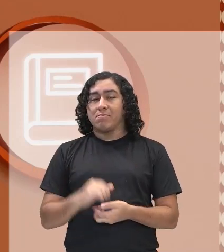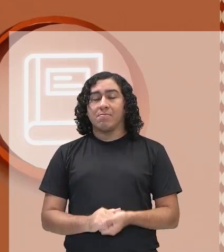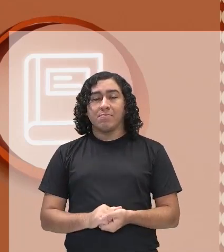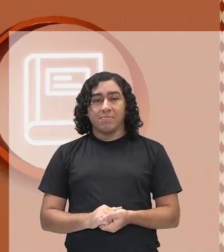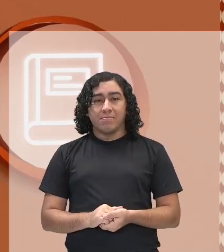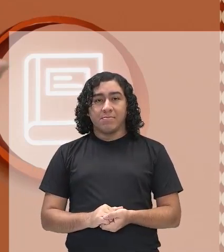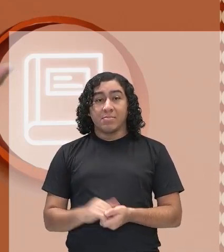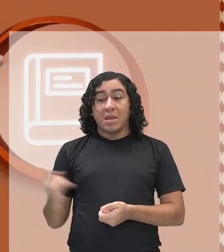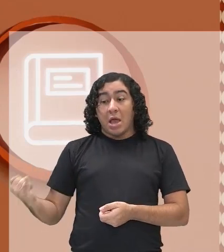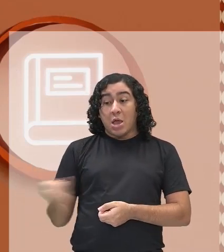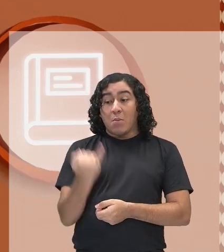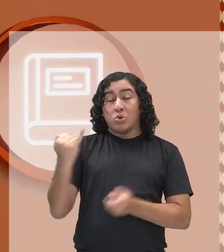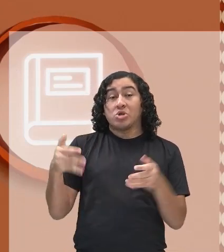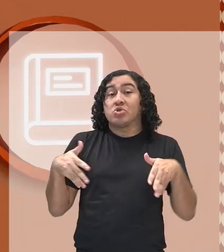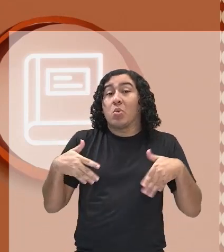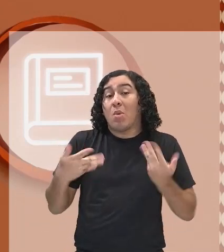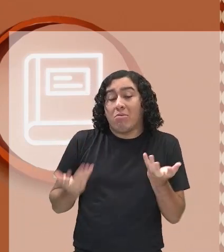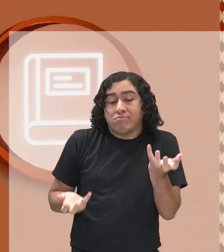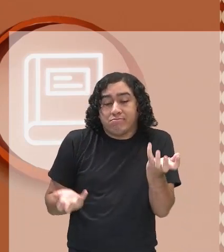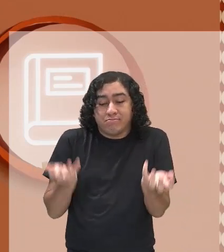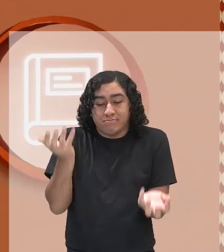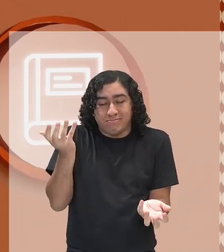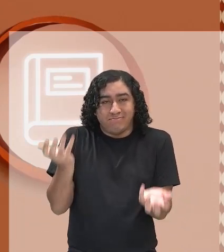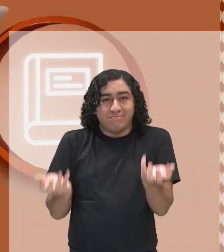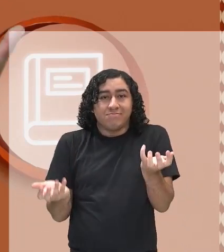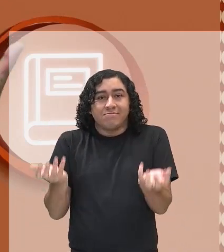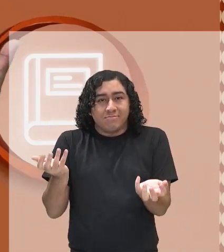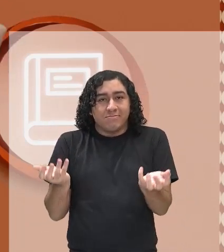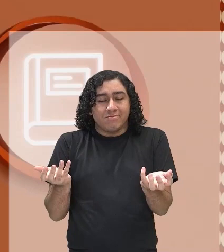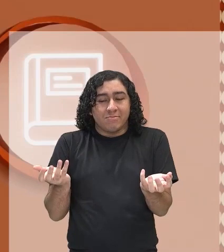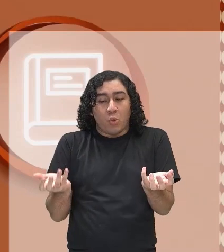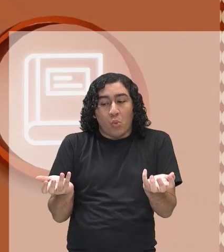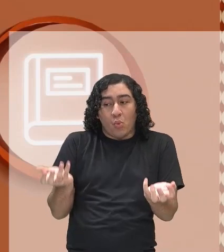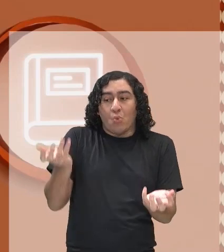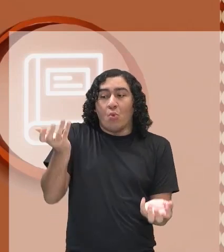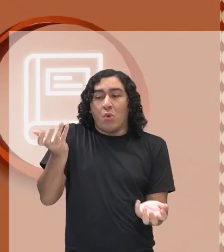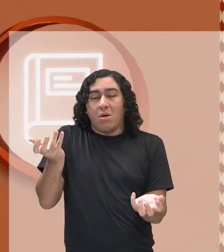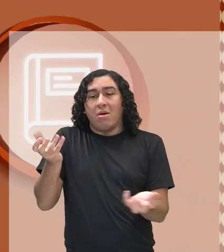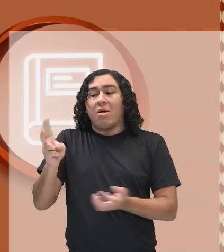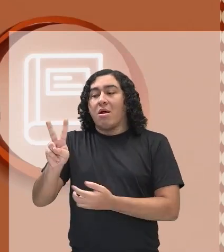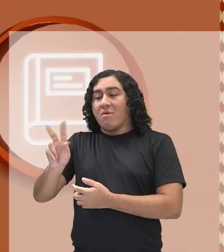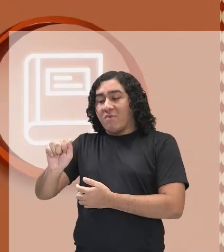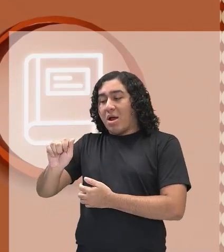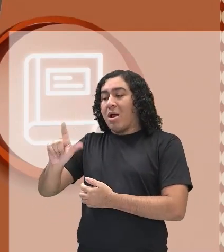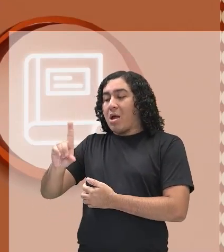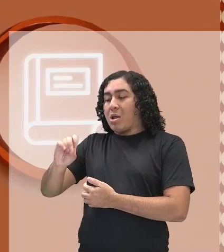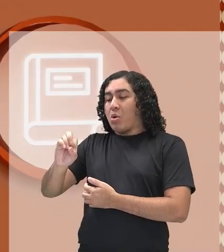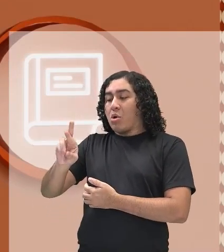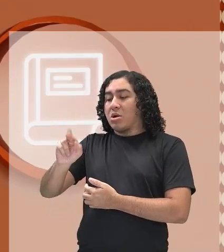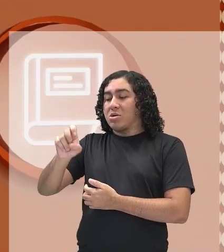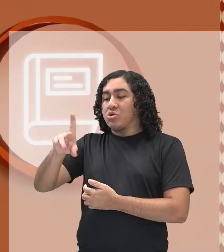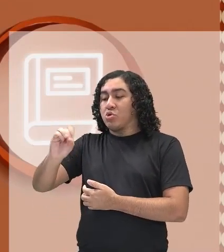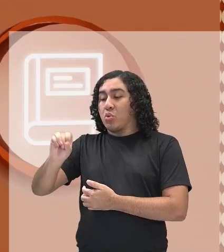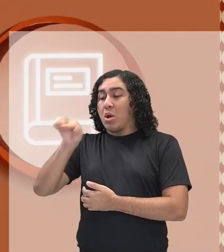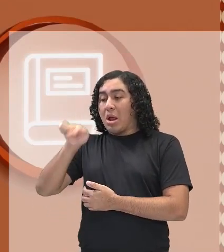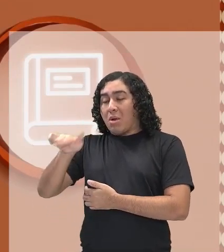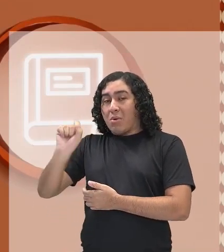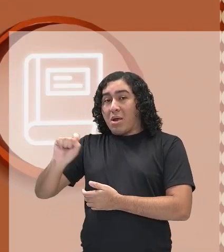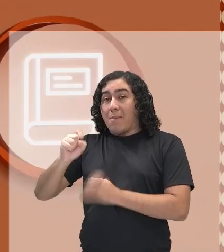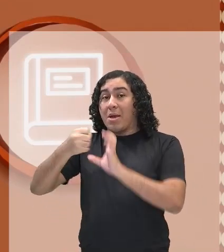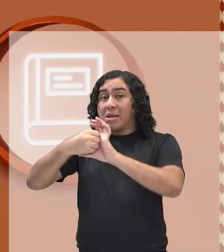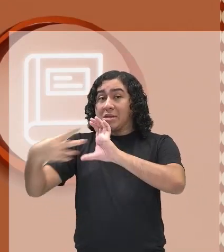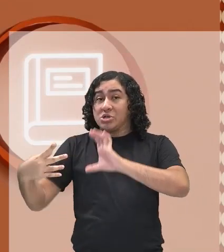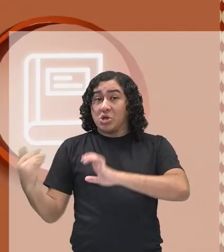mais importante ali. Você está valorando a saúde. Ela tem um valor, ela é um aspecto